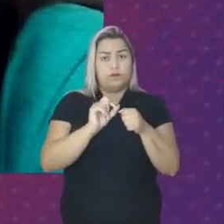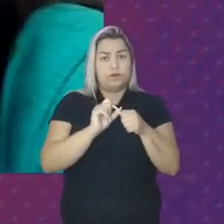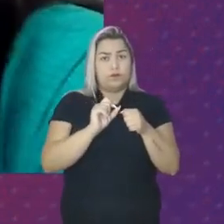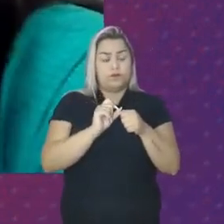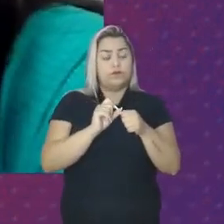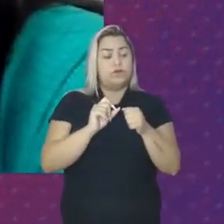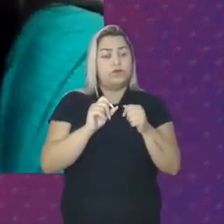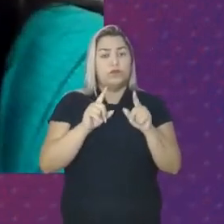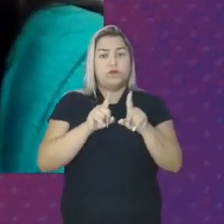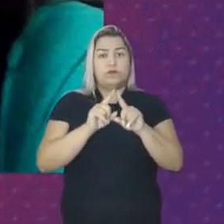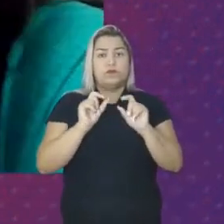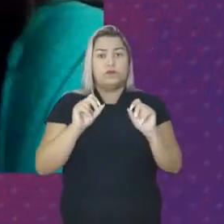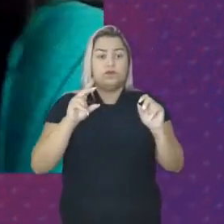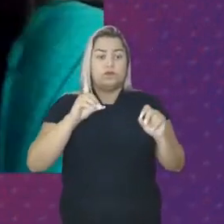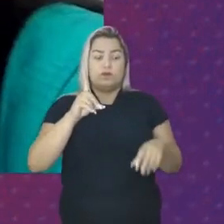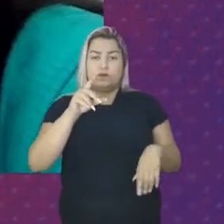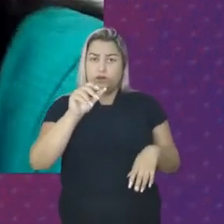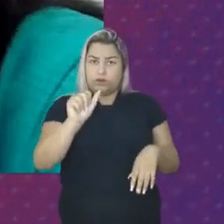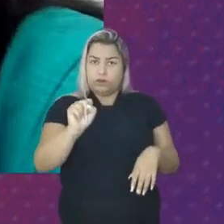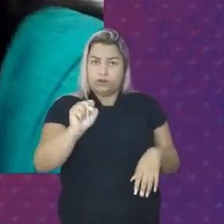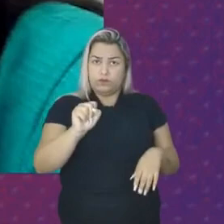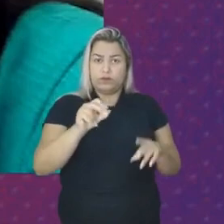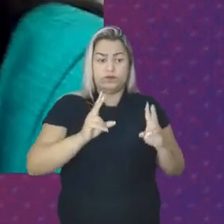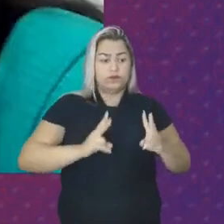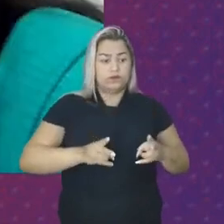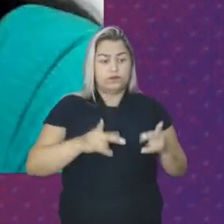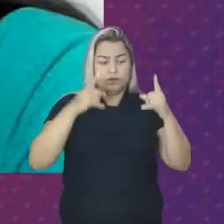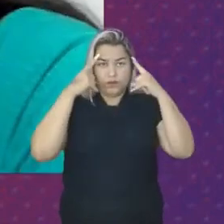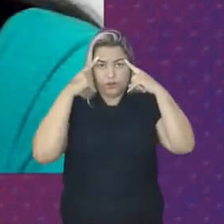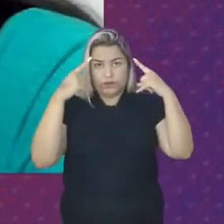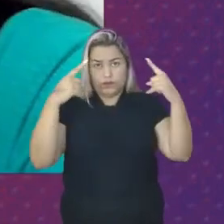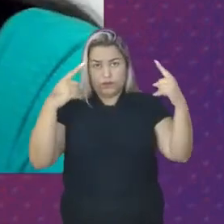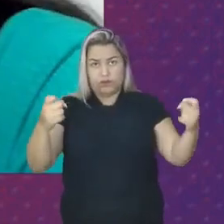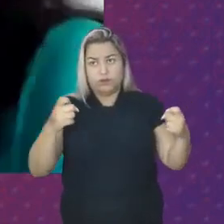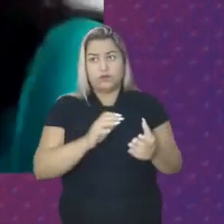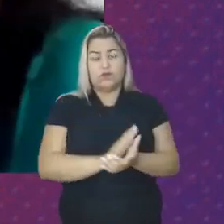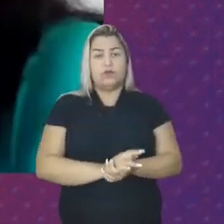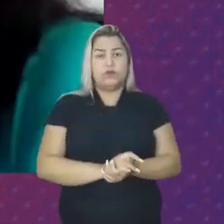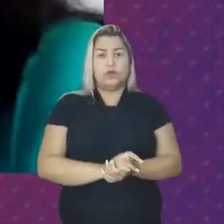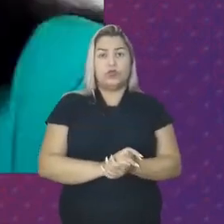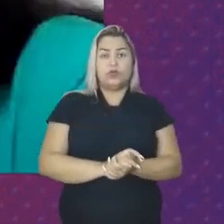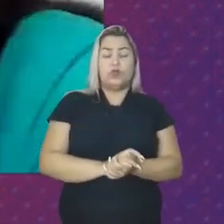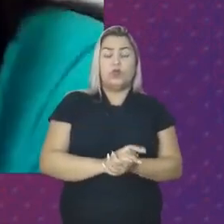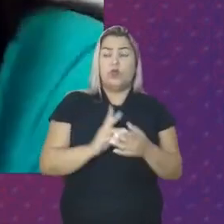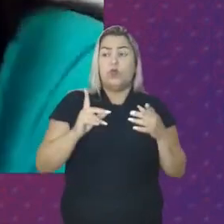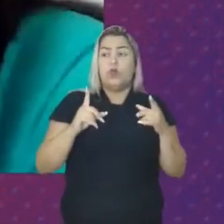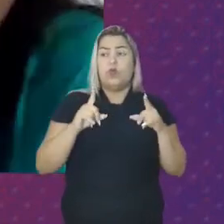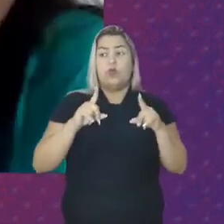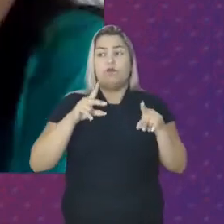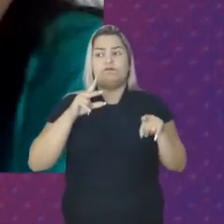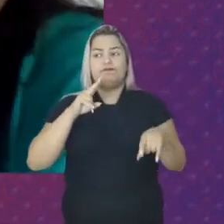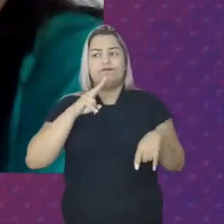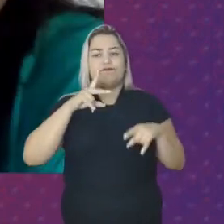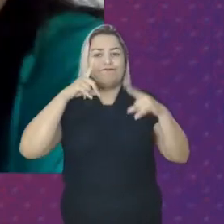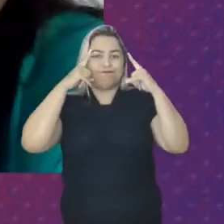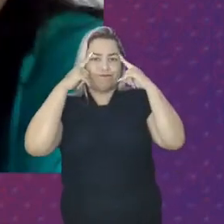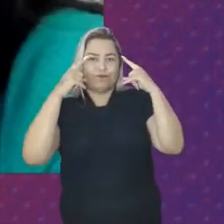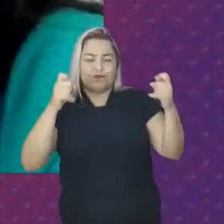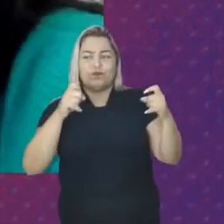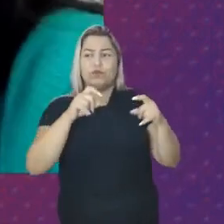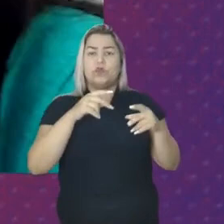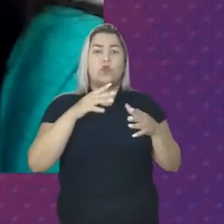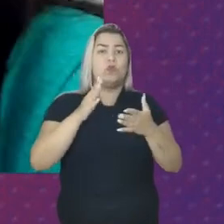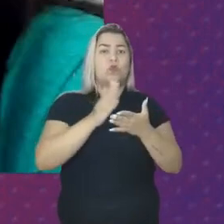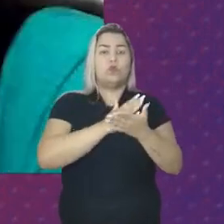o recorte sobre os dados específicos dessa violência, faz o um recorte sobre agressor, sobre as vítimas agredidas, os tipos